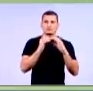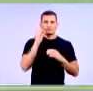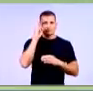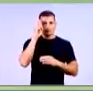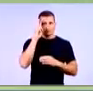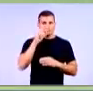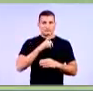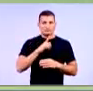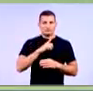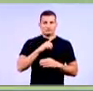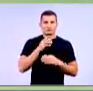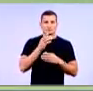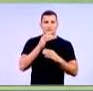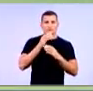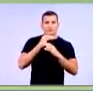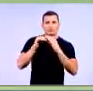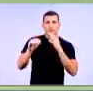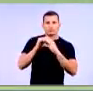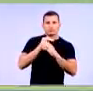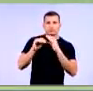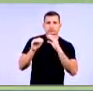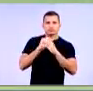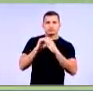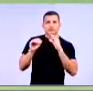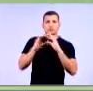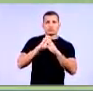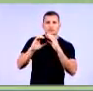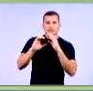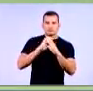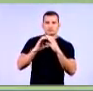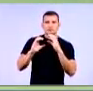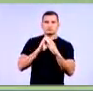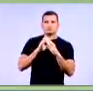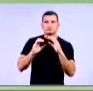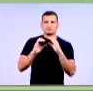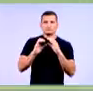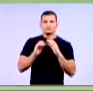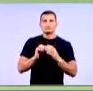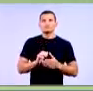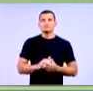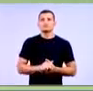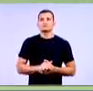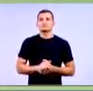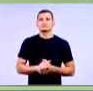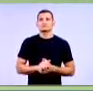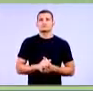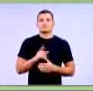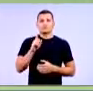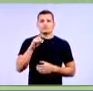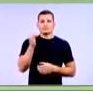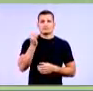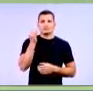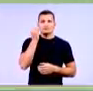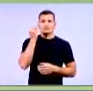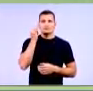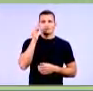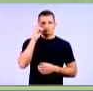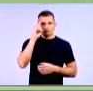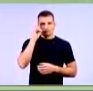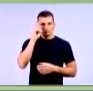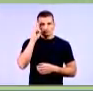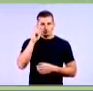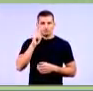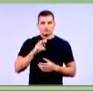tem a comunicação de mensagens entre um objeto e outro. Então, é importante frisar isso, né, a